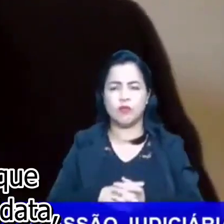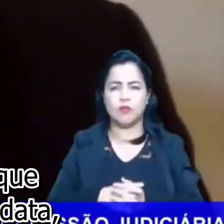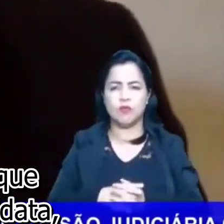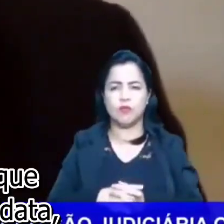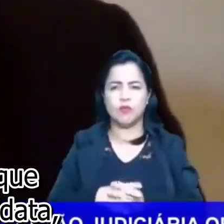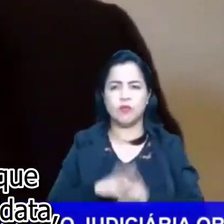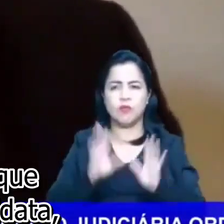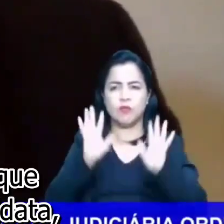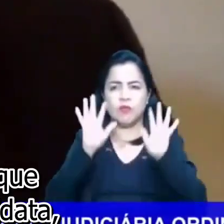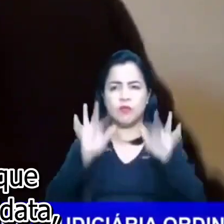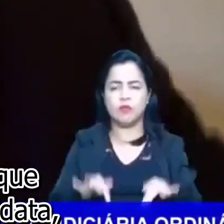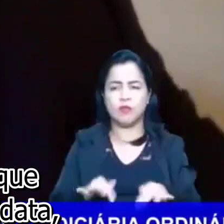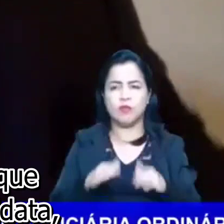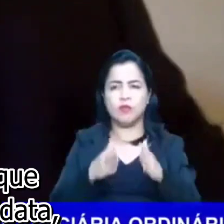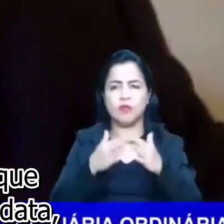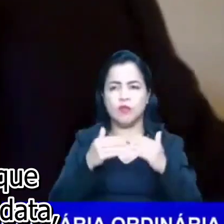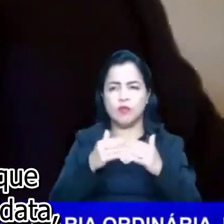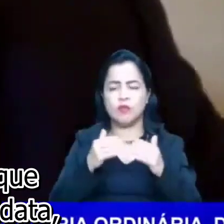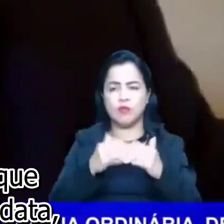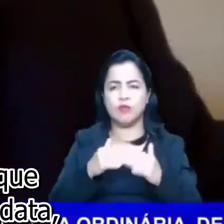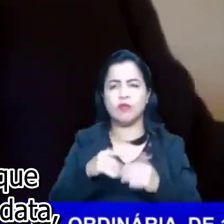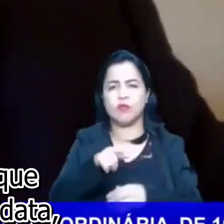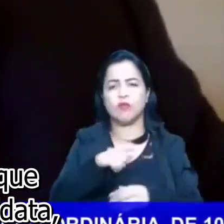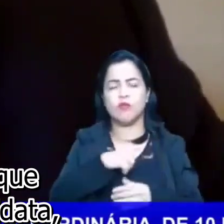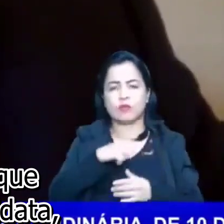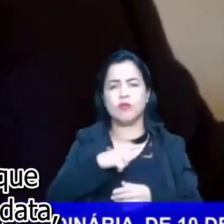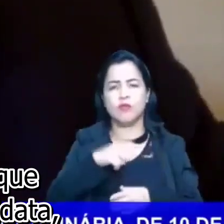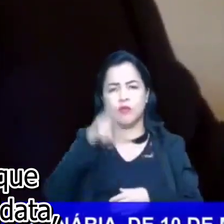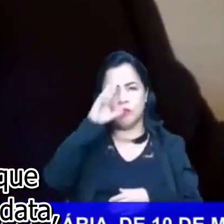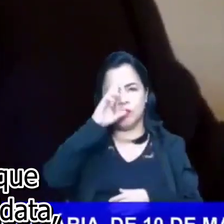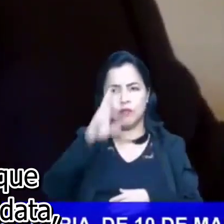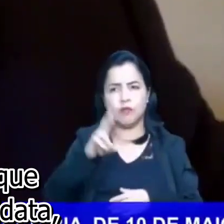para finalizar, peço a Vossas Excelências que